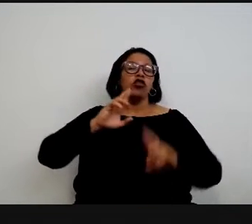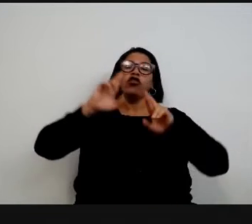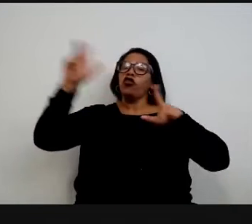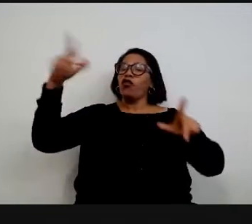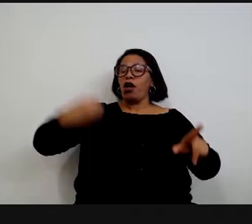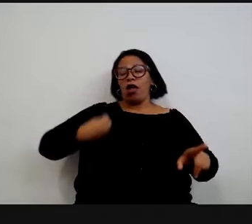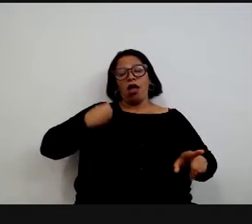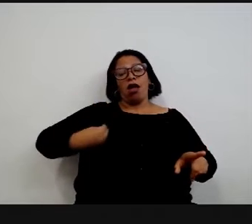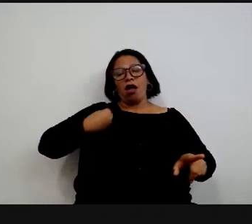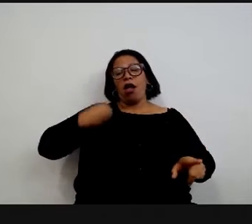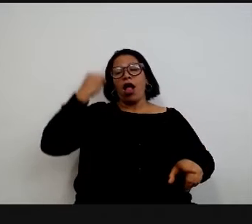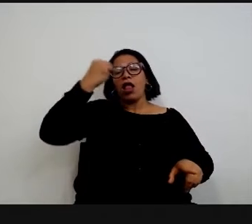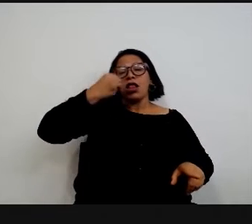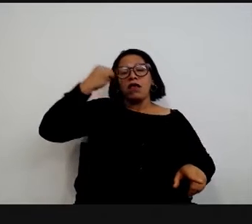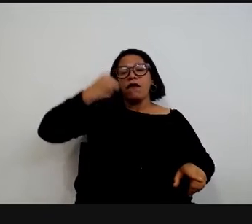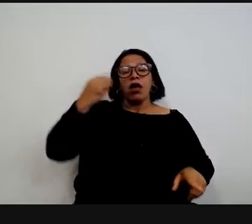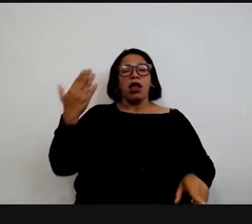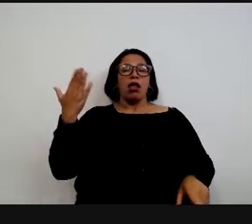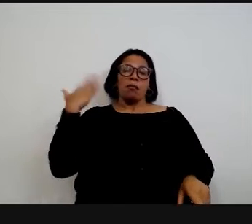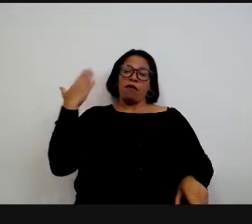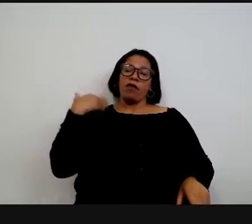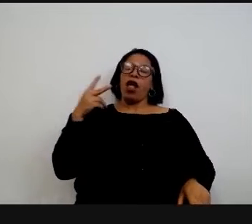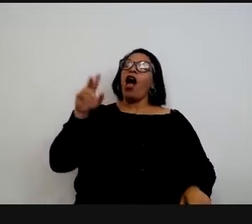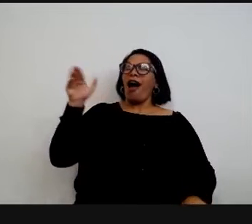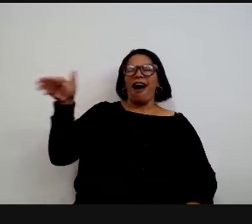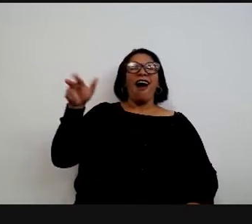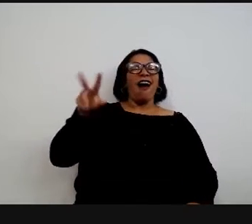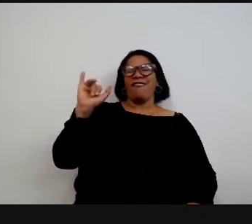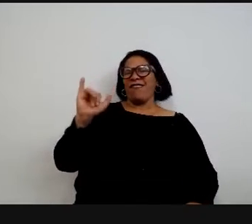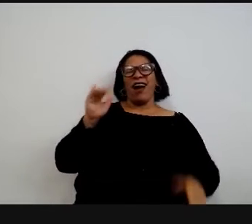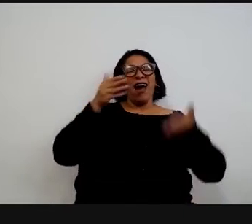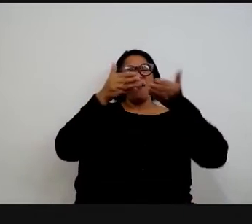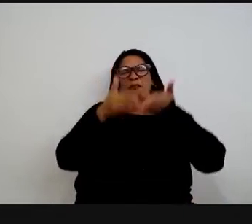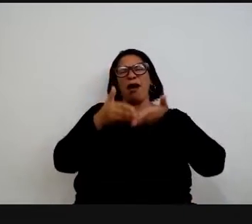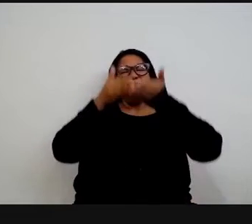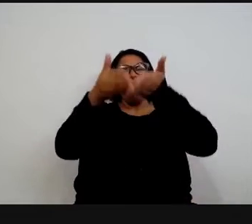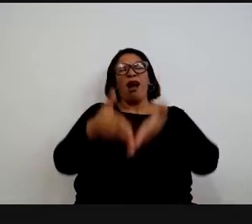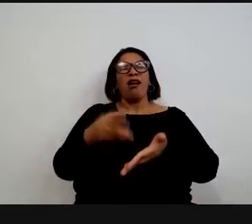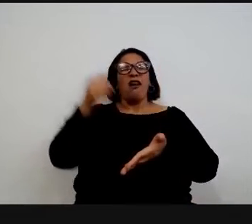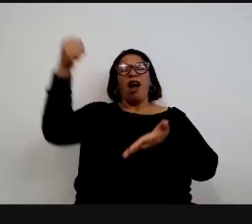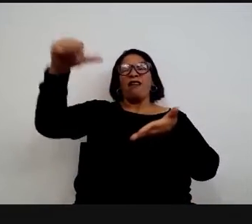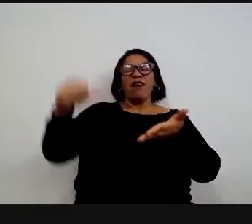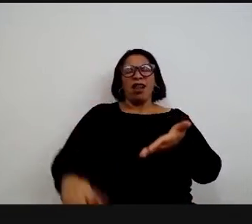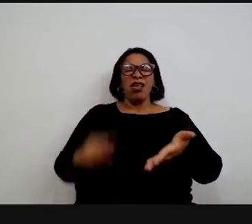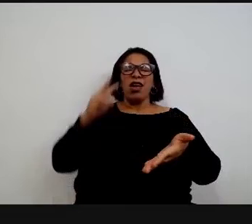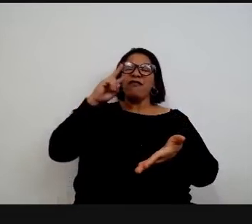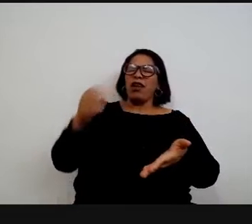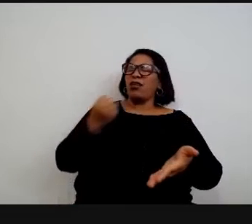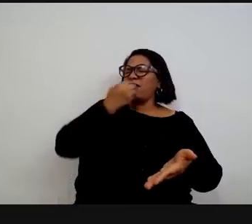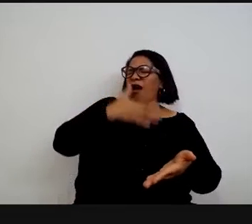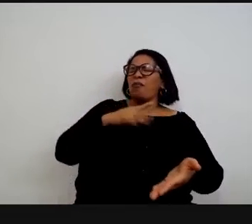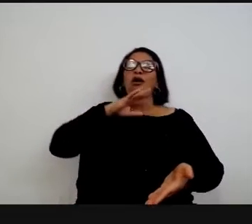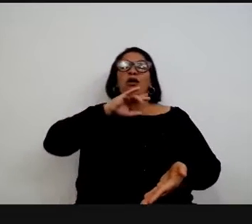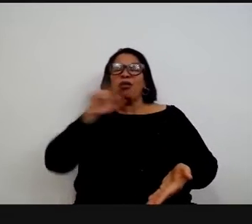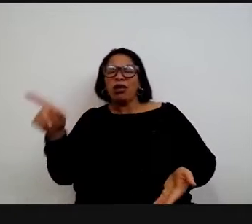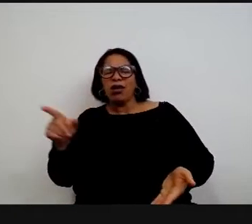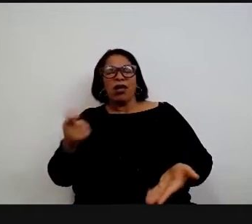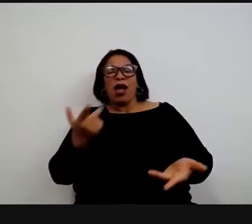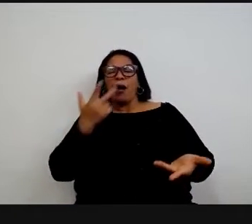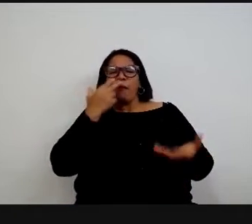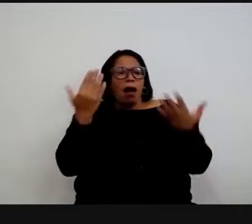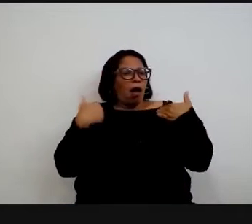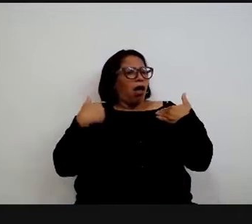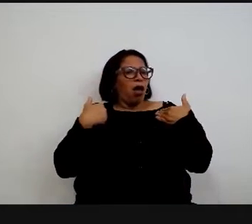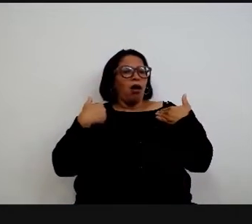diferente do que eu vivenciei. E quando eu fui para Pernambuco, não, vai lá no porto, faz a auditoria, vai lá na rodovia, vai lá. Não,